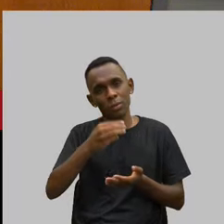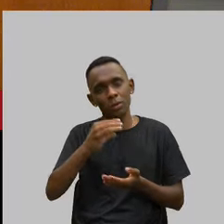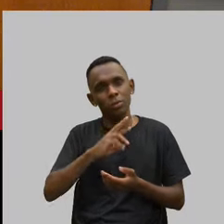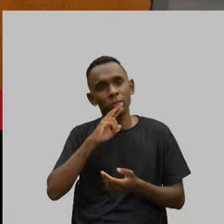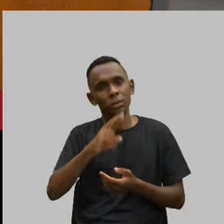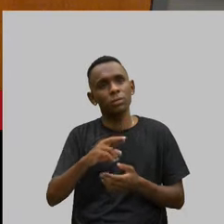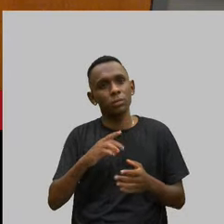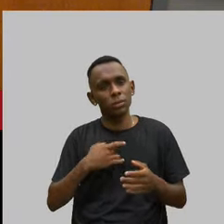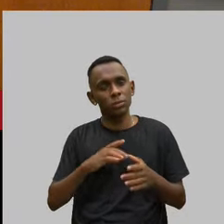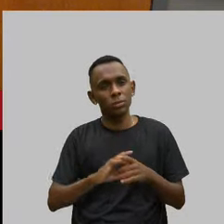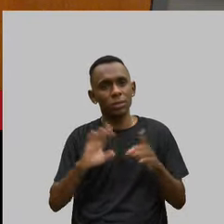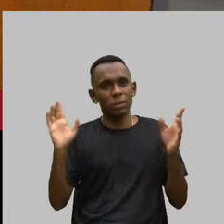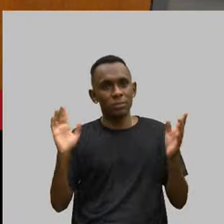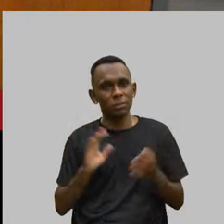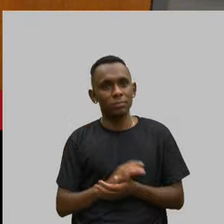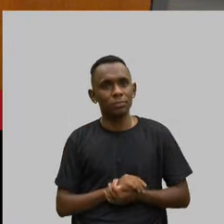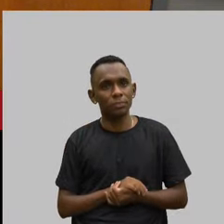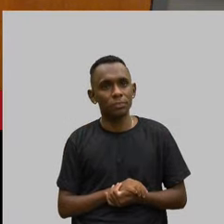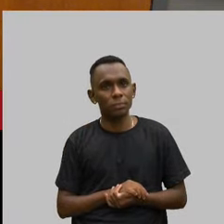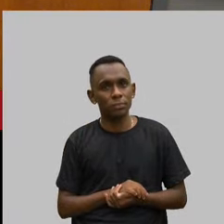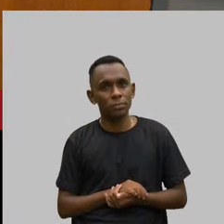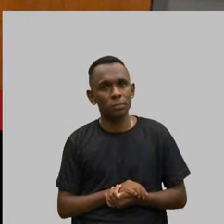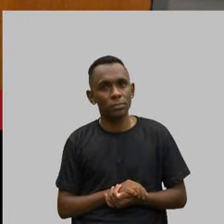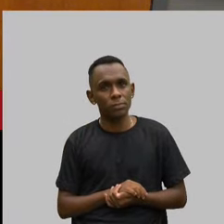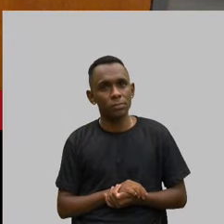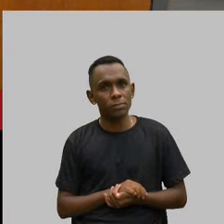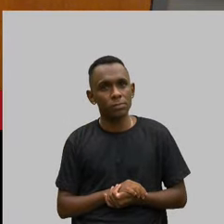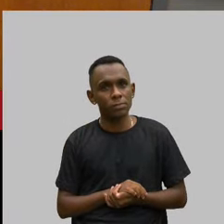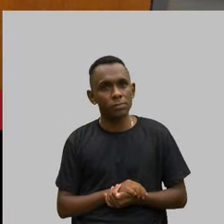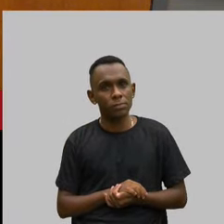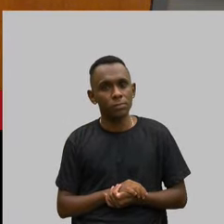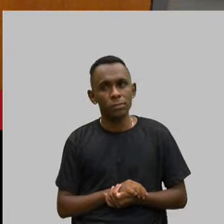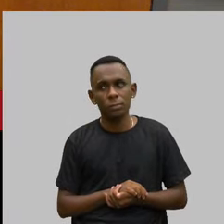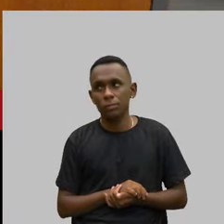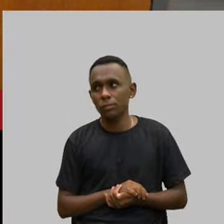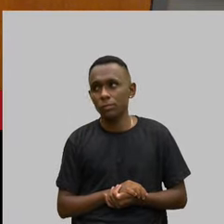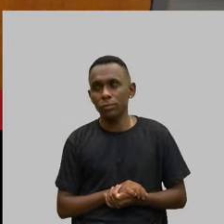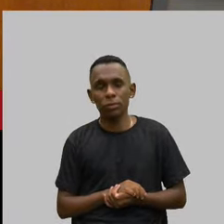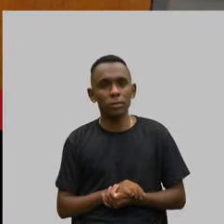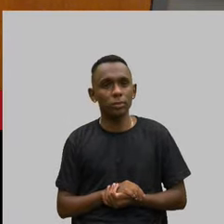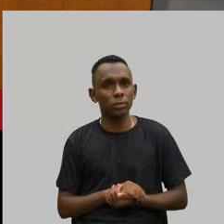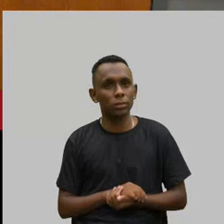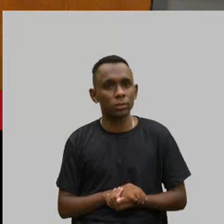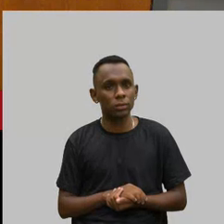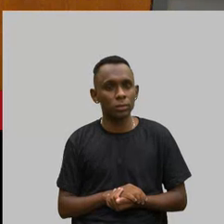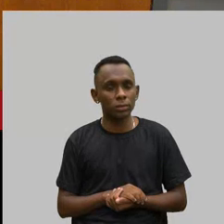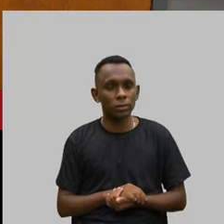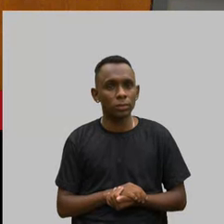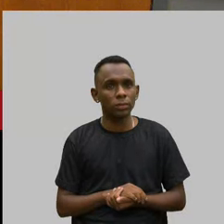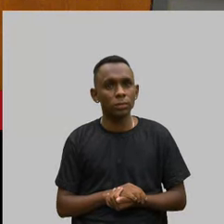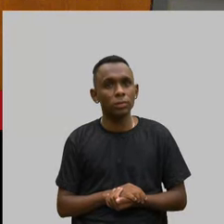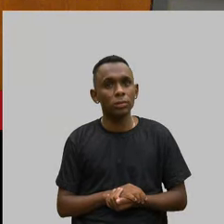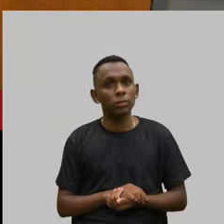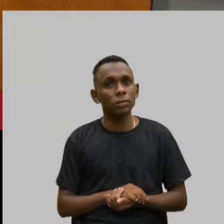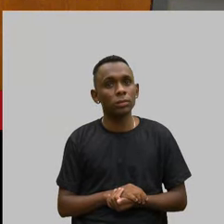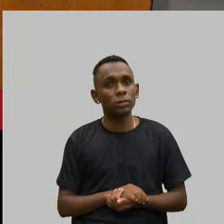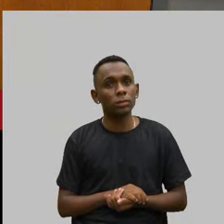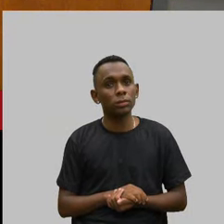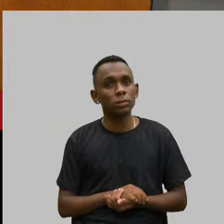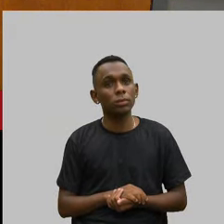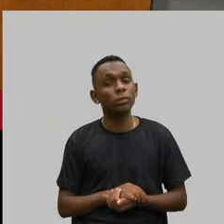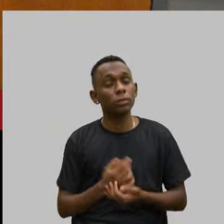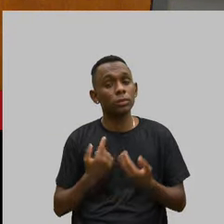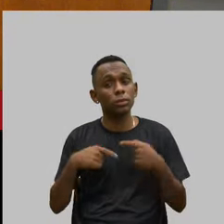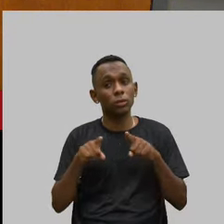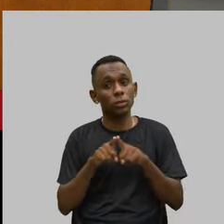a disposição a palavra nosso secretário Obrigado Presidente eh Deputado sargento Rodrigues Eu também